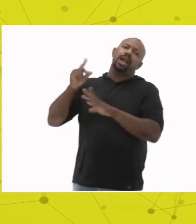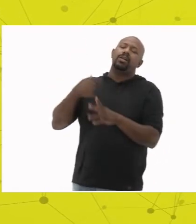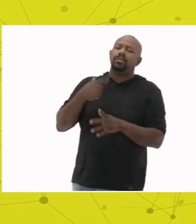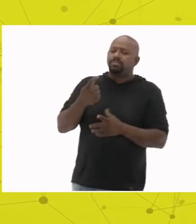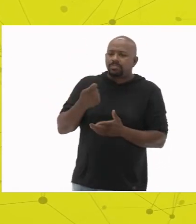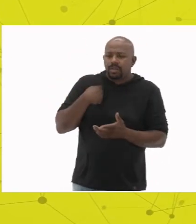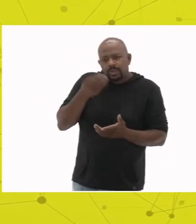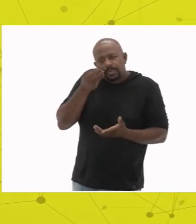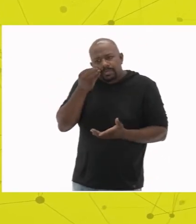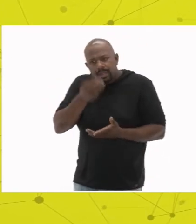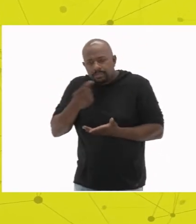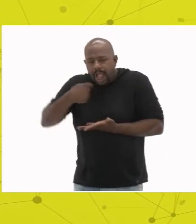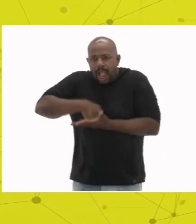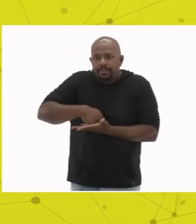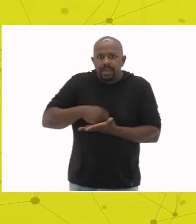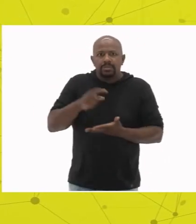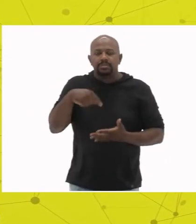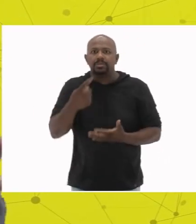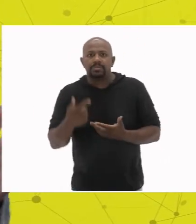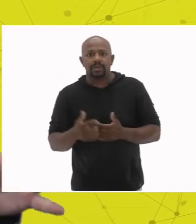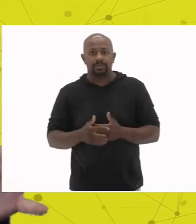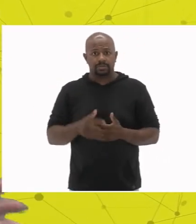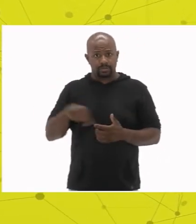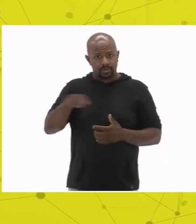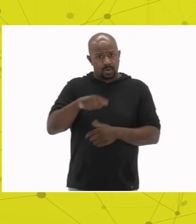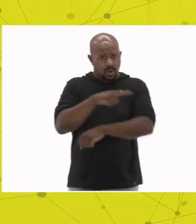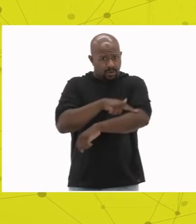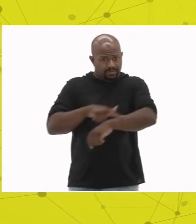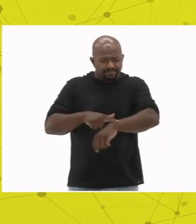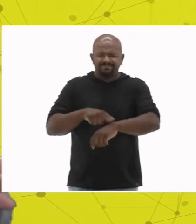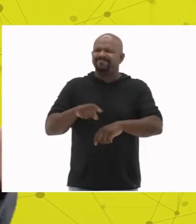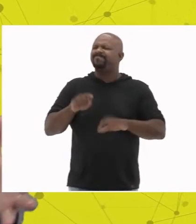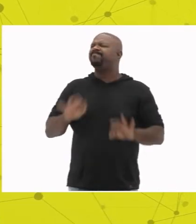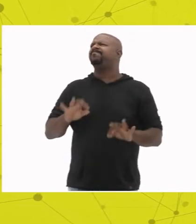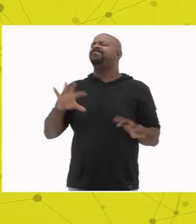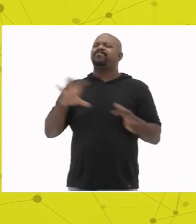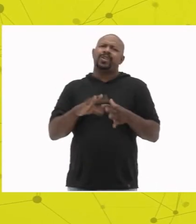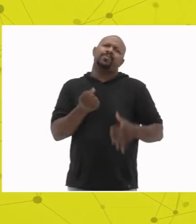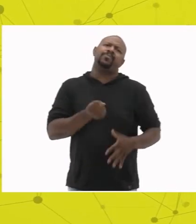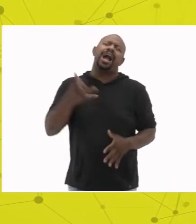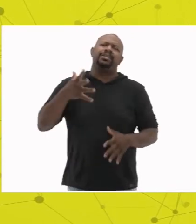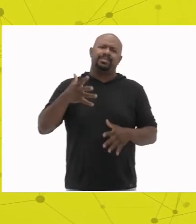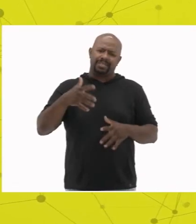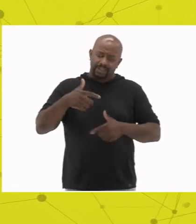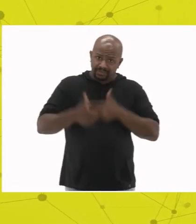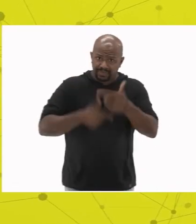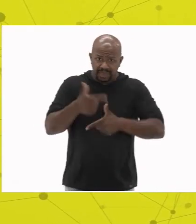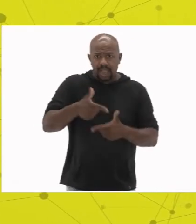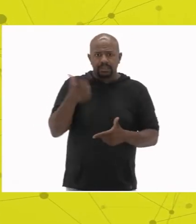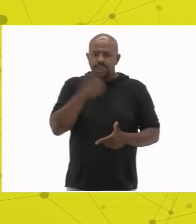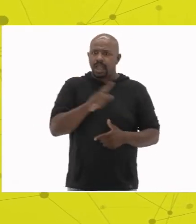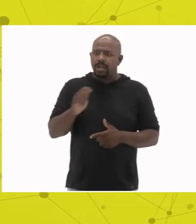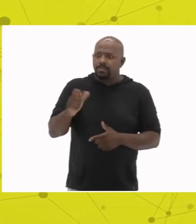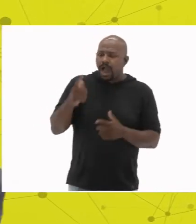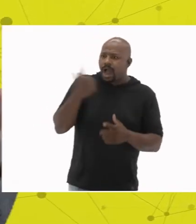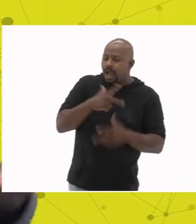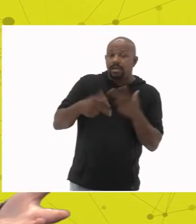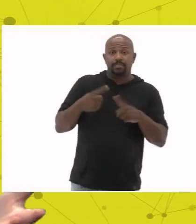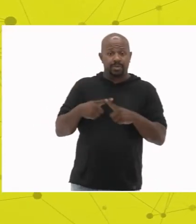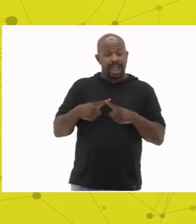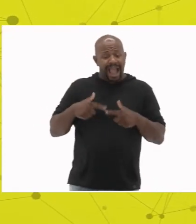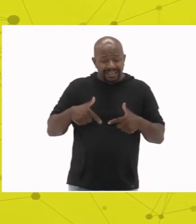alguma demanda. O comportamentalismo cai aqui como uma bigorna em muitas das atividades gamificadas, pois nossas ações, além